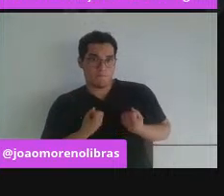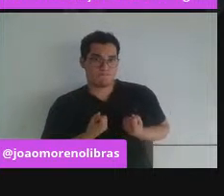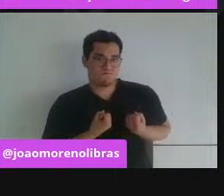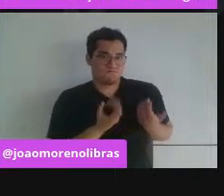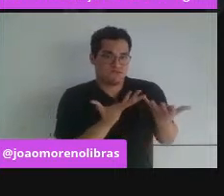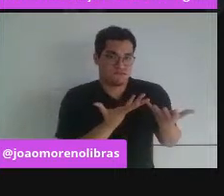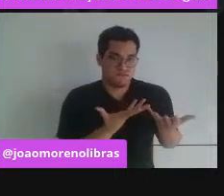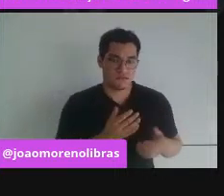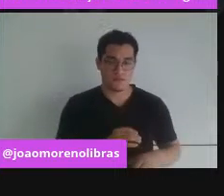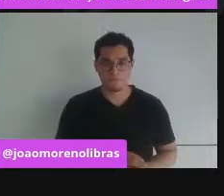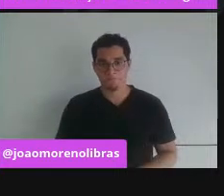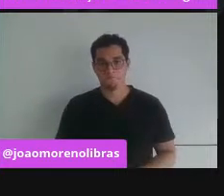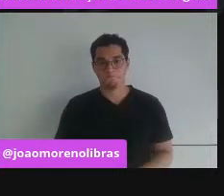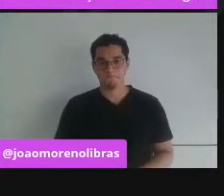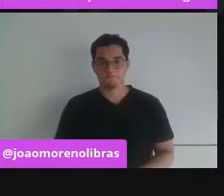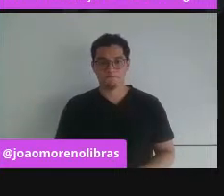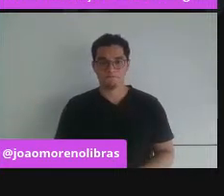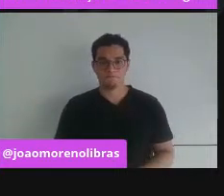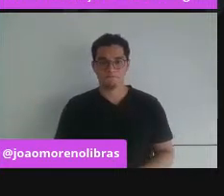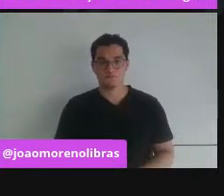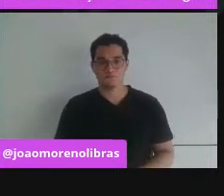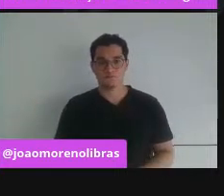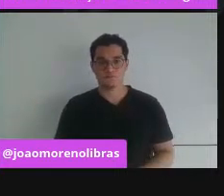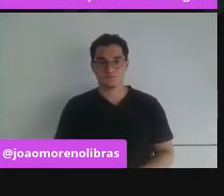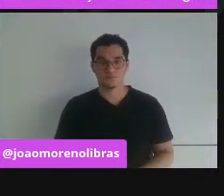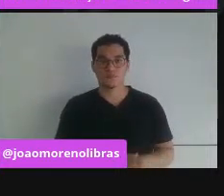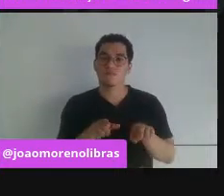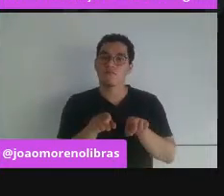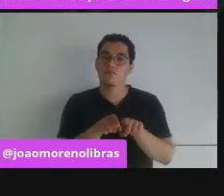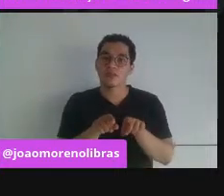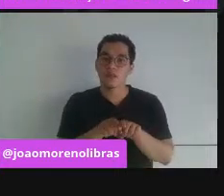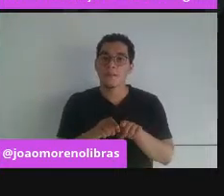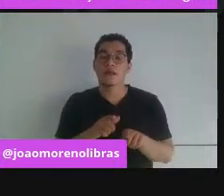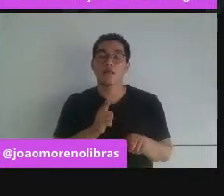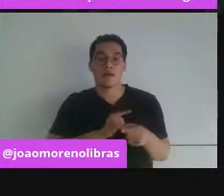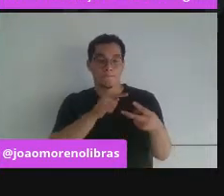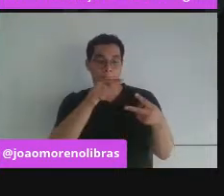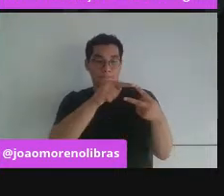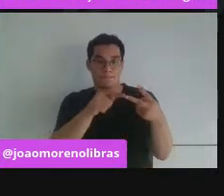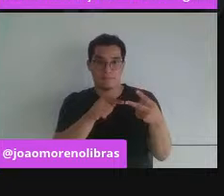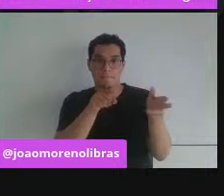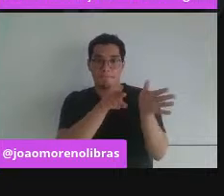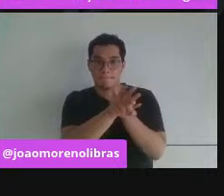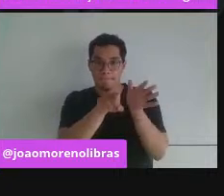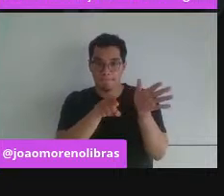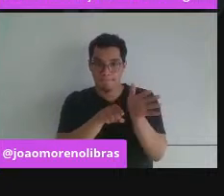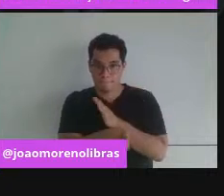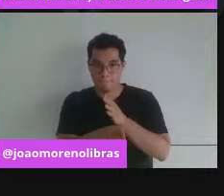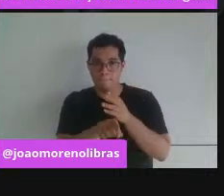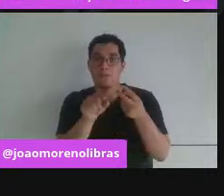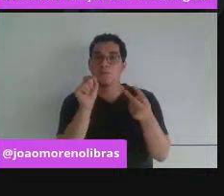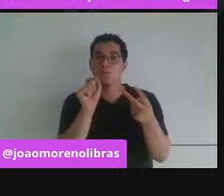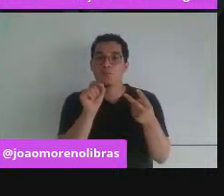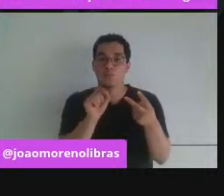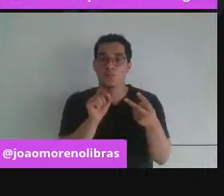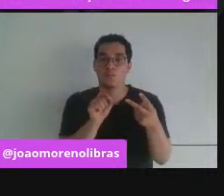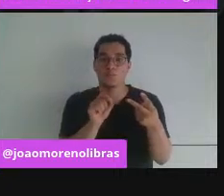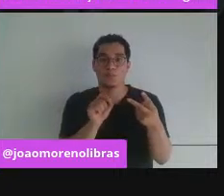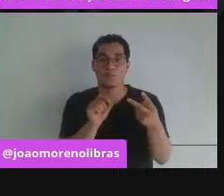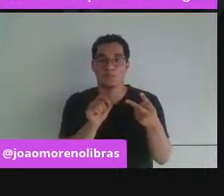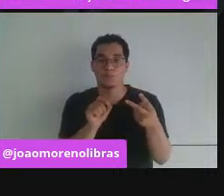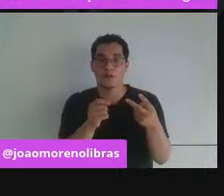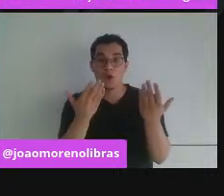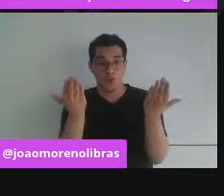enunciativo. E aí eu coloquei duas perguntas para orientar minha reflexão aqui hoje